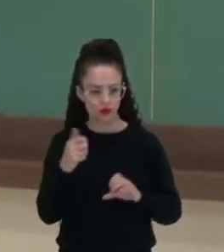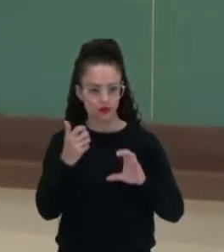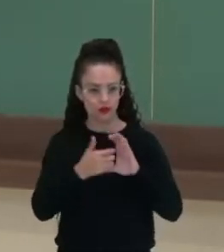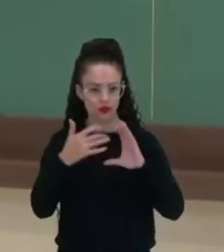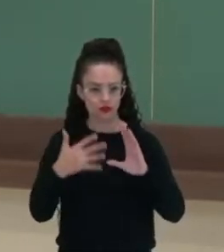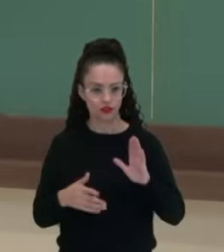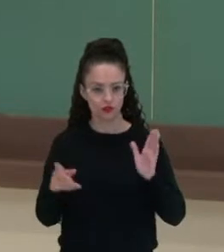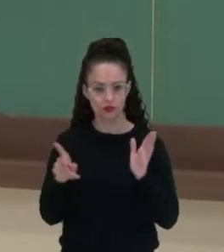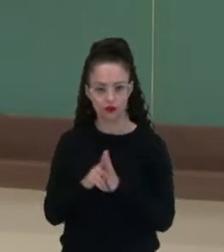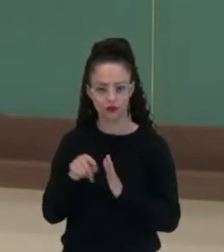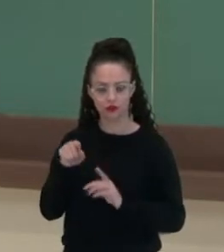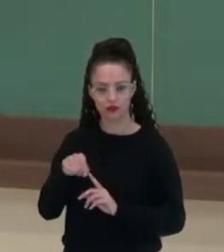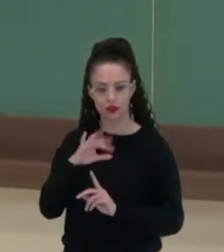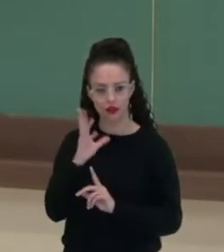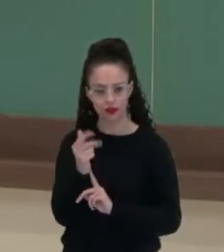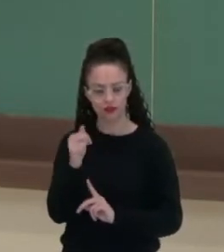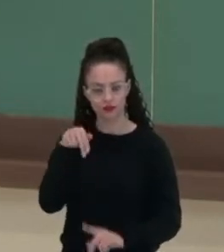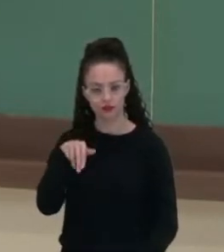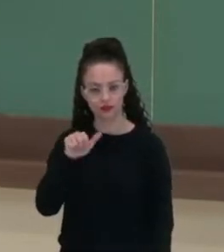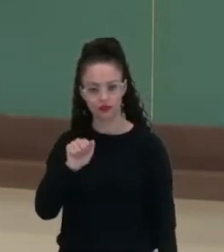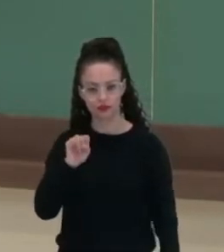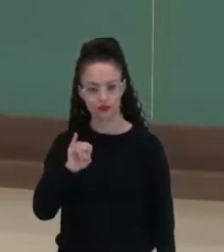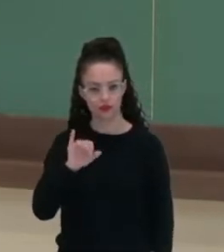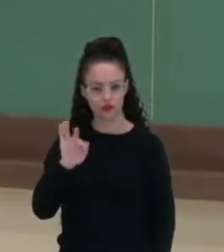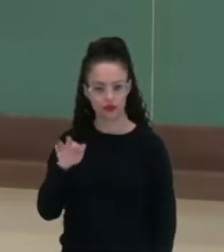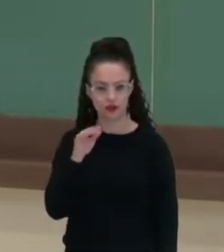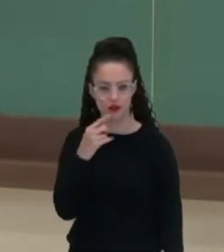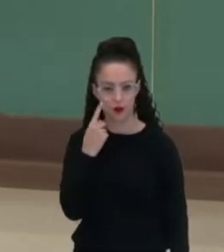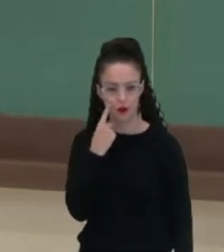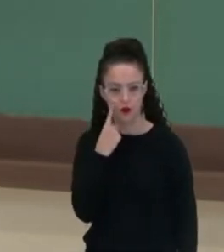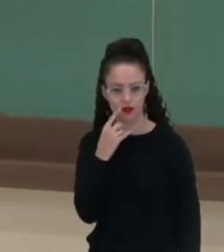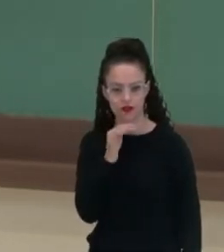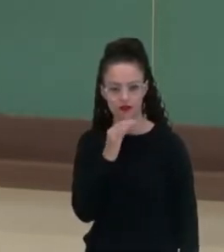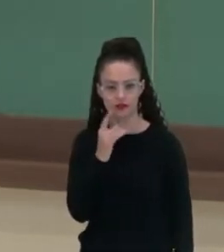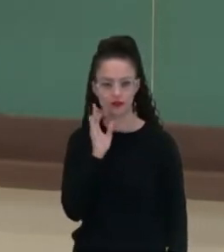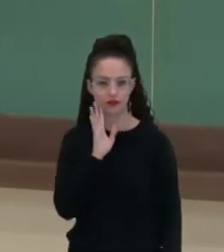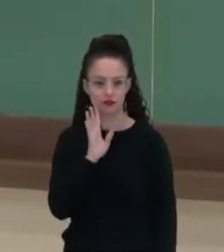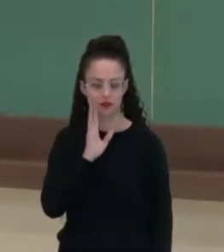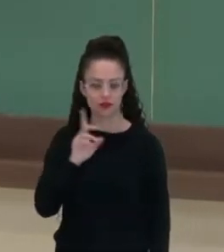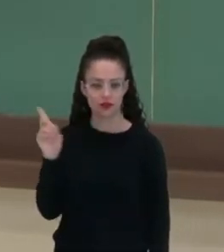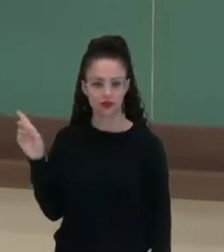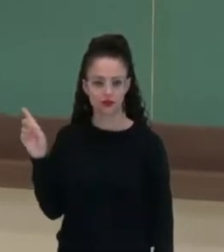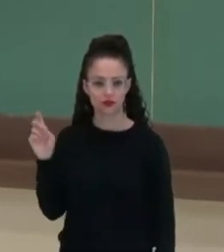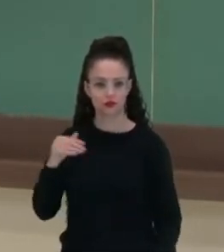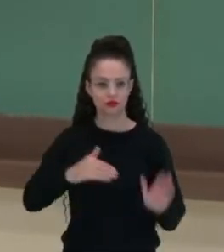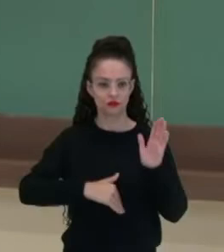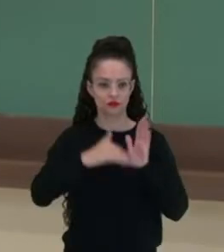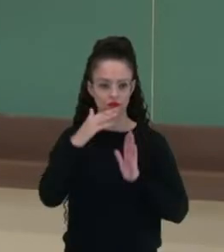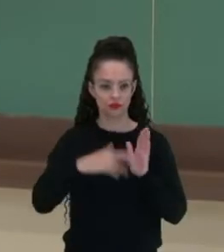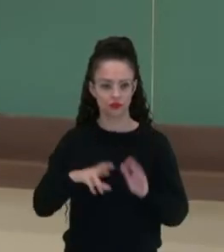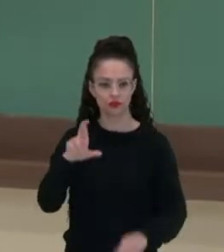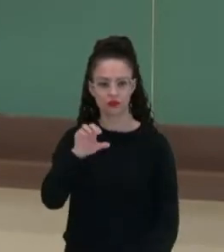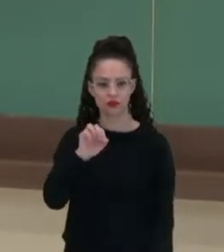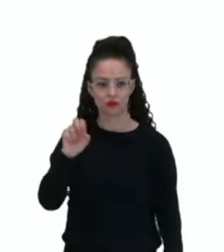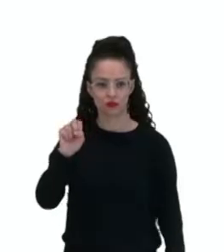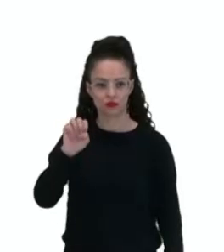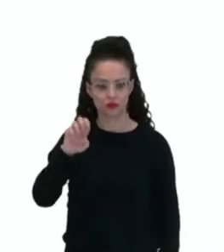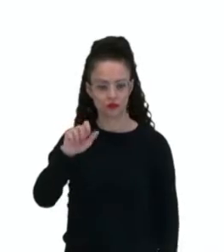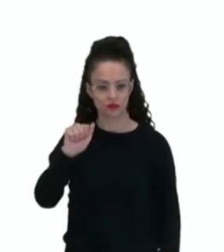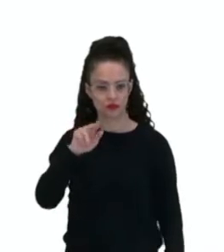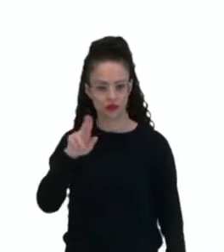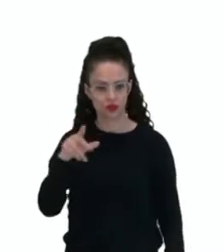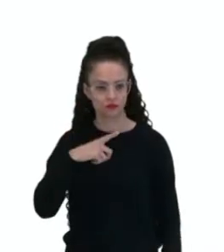típicos dessa modalidade artística, né? Então, olha só que legal. Nessa obra a gente consegue ver, né, também do Rousseau, né, que está